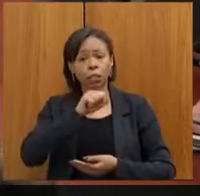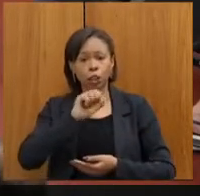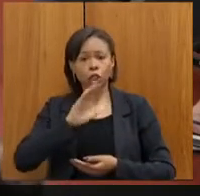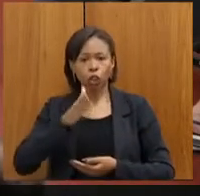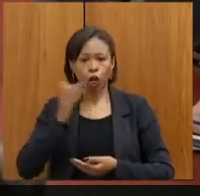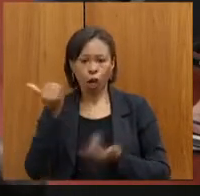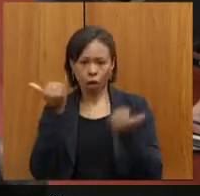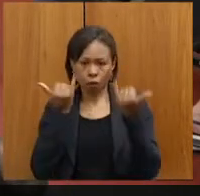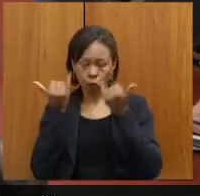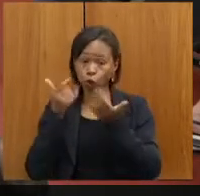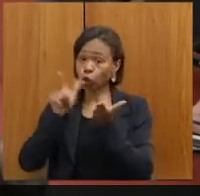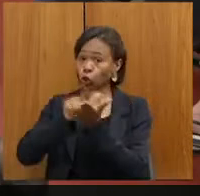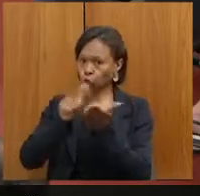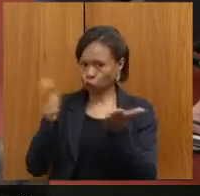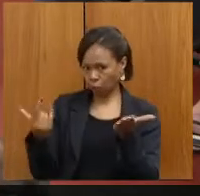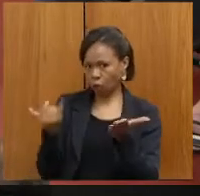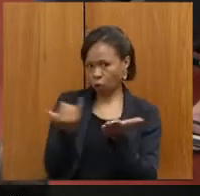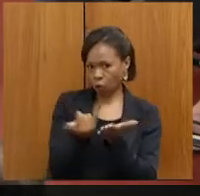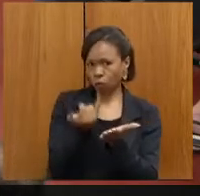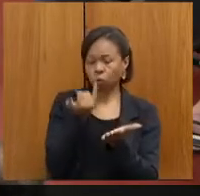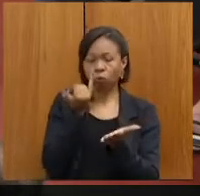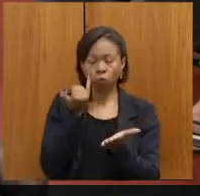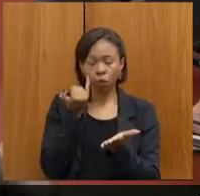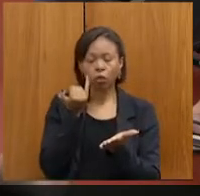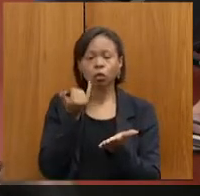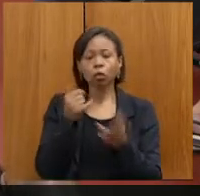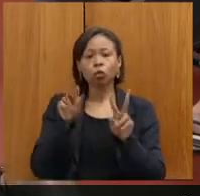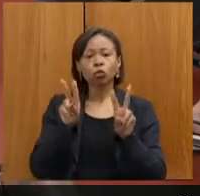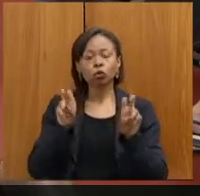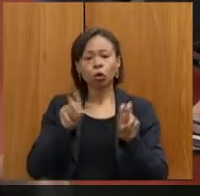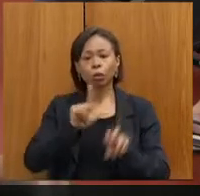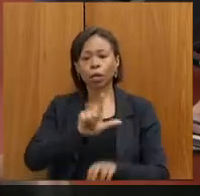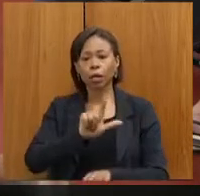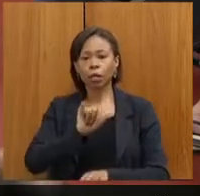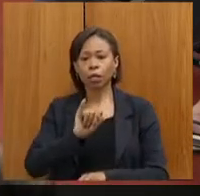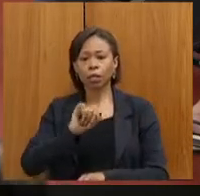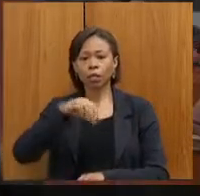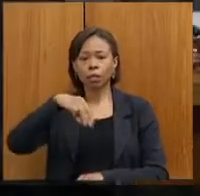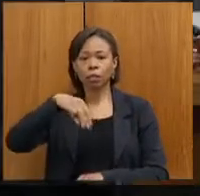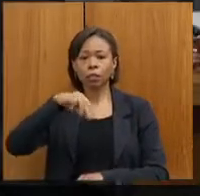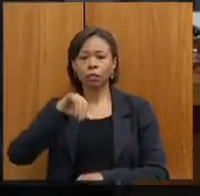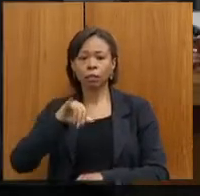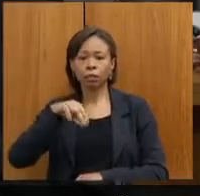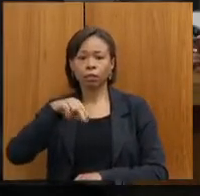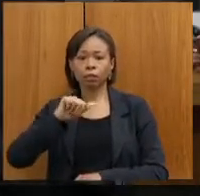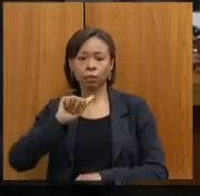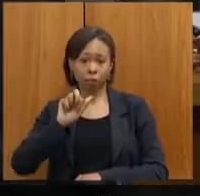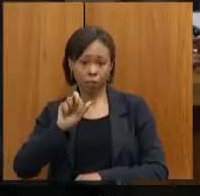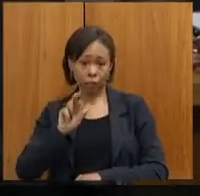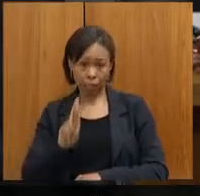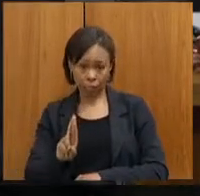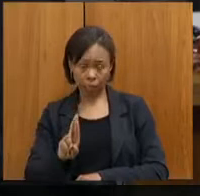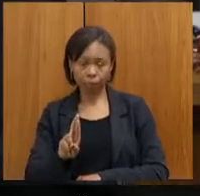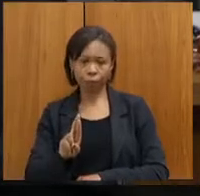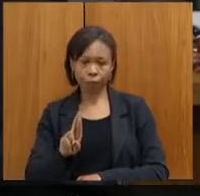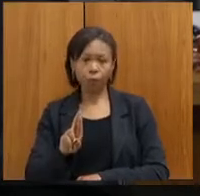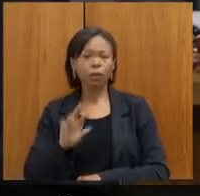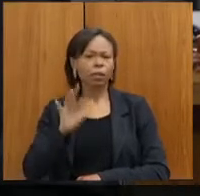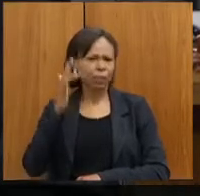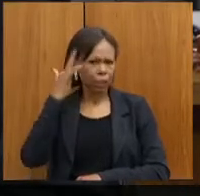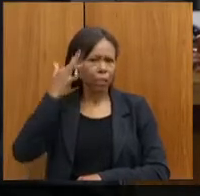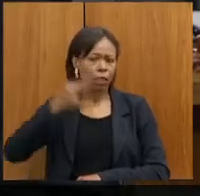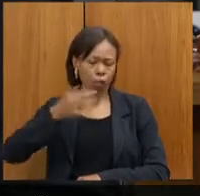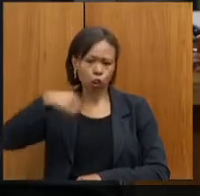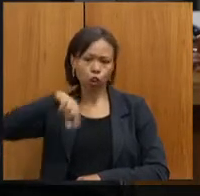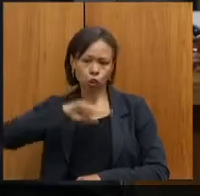informação pelo jornais com relação a liminar Com certeza nós iremos